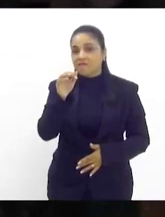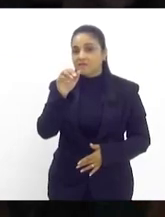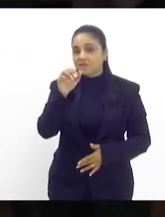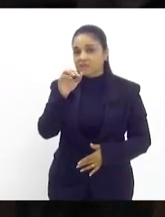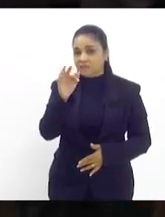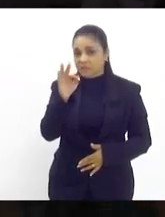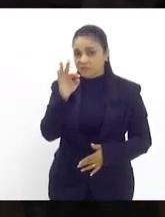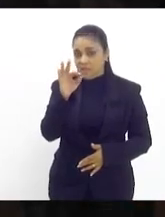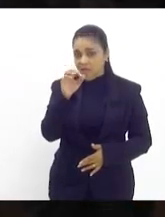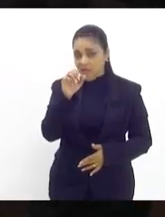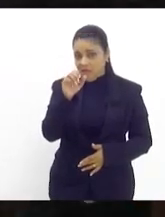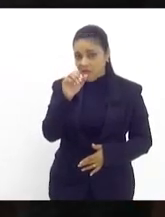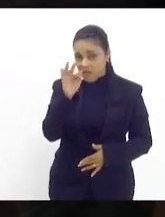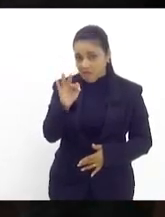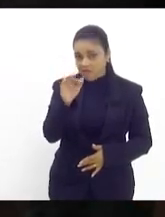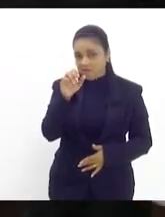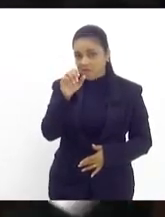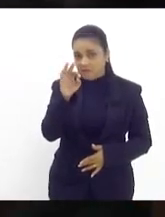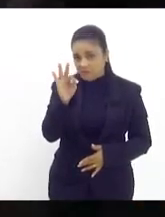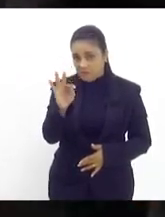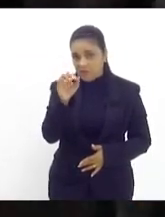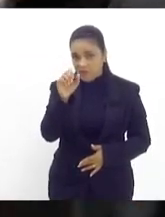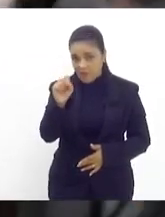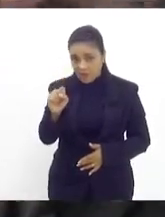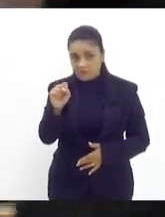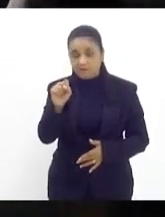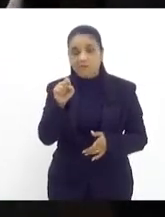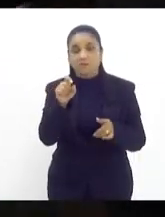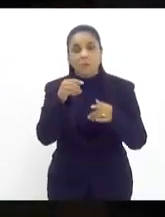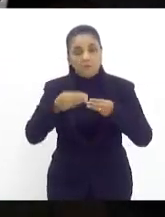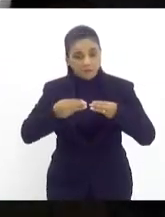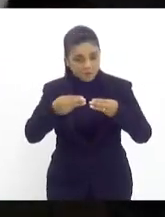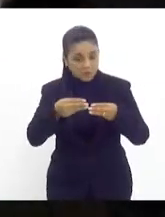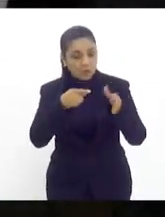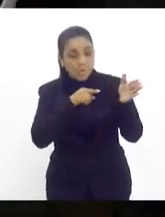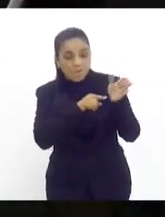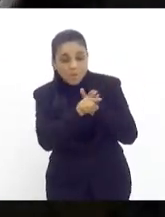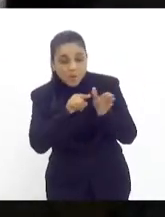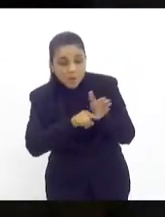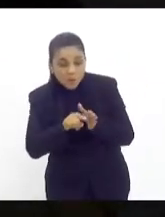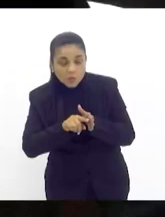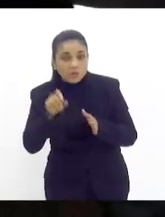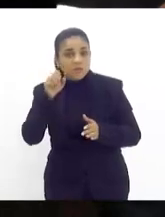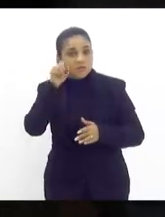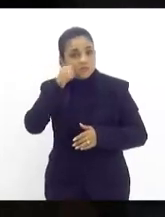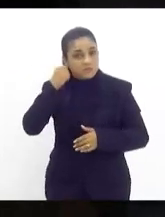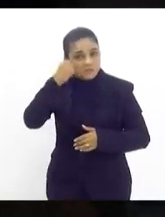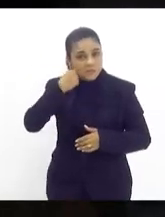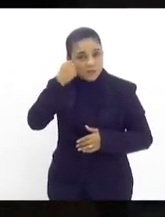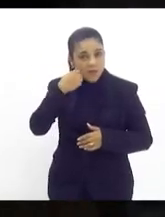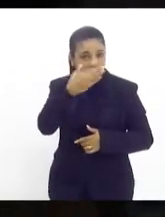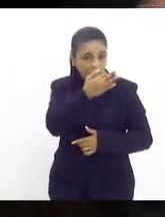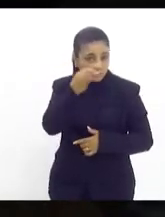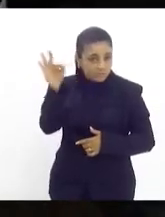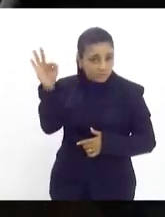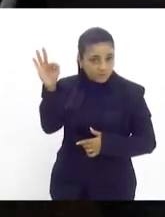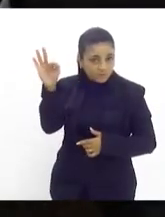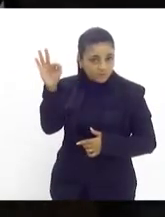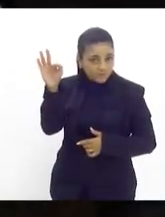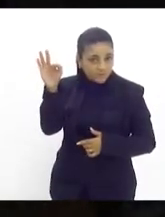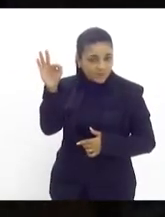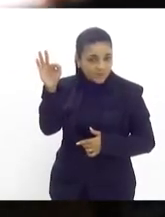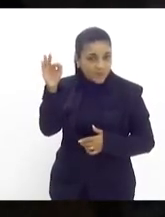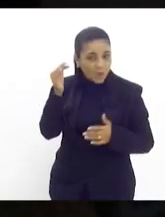Ministro do STF é sabatinado pelo Senado Federal, mas